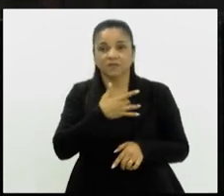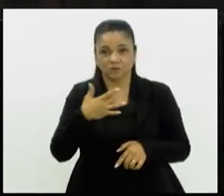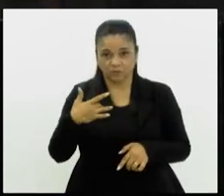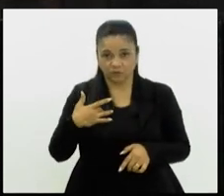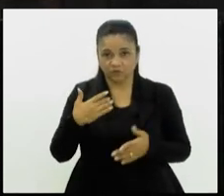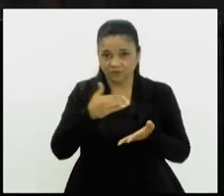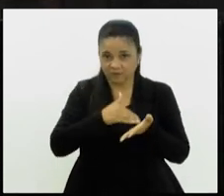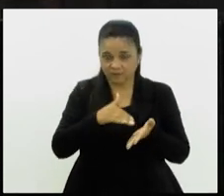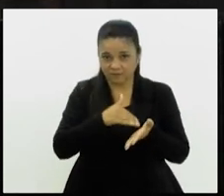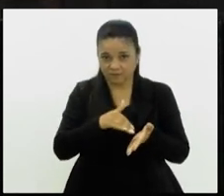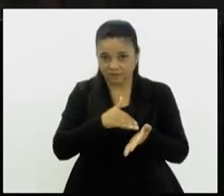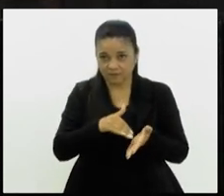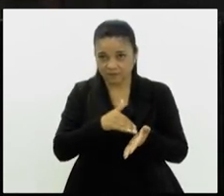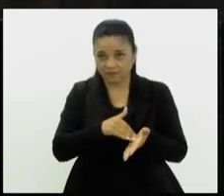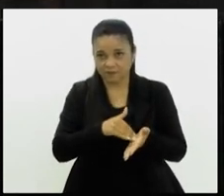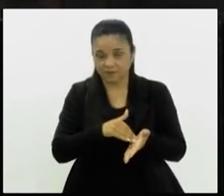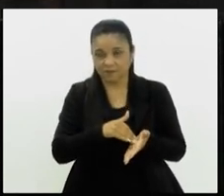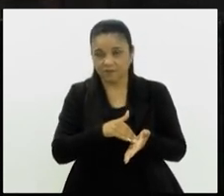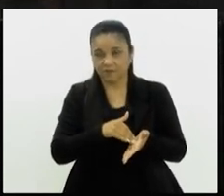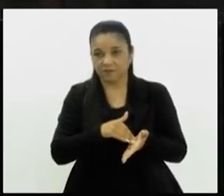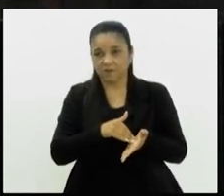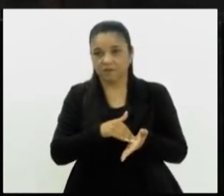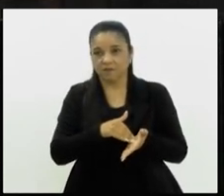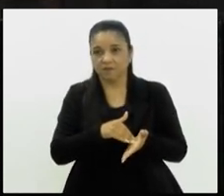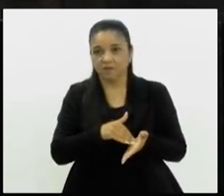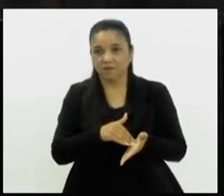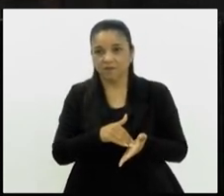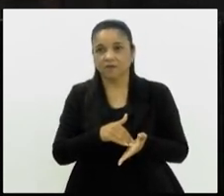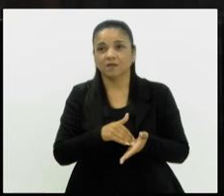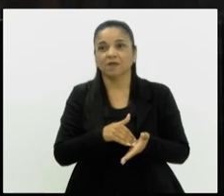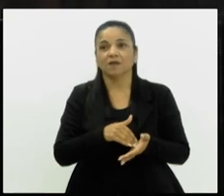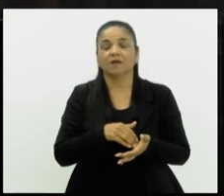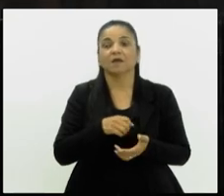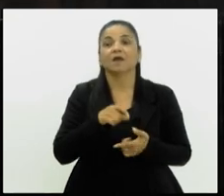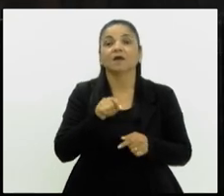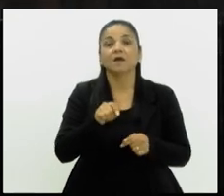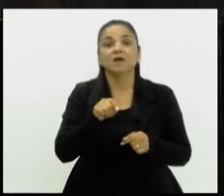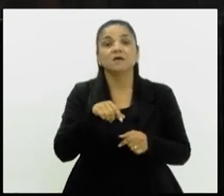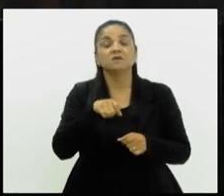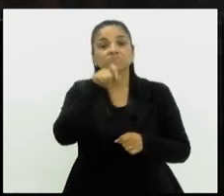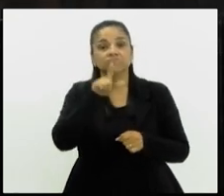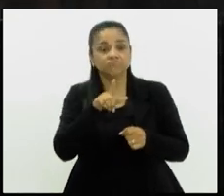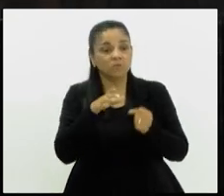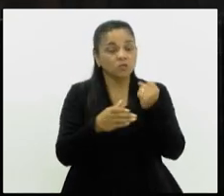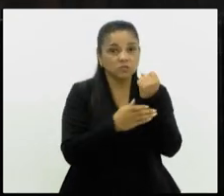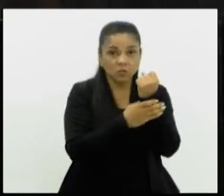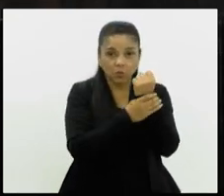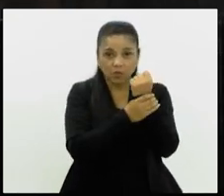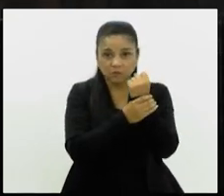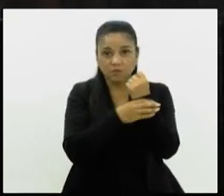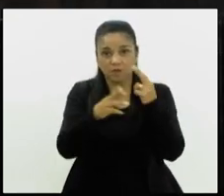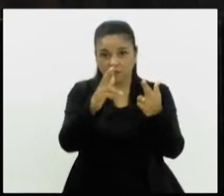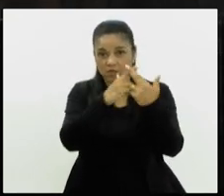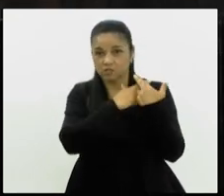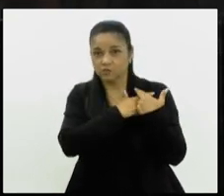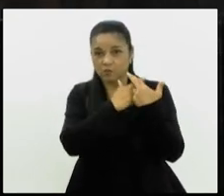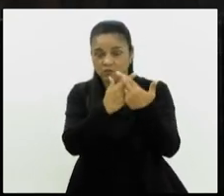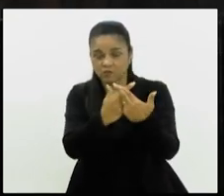verifiquei que o ISP, Instituto de Segurança Pública, responsáveis